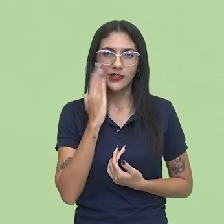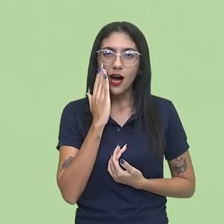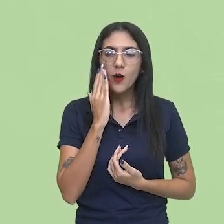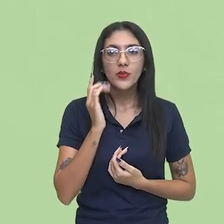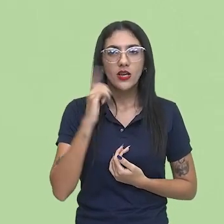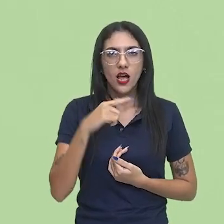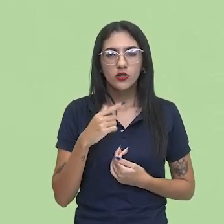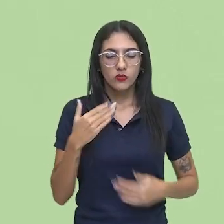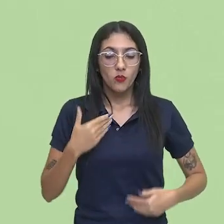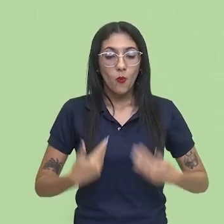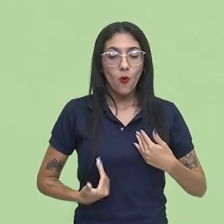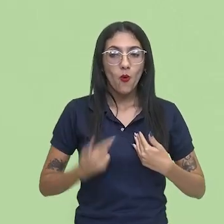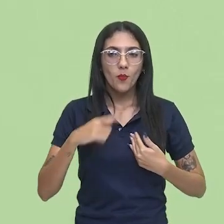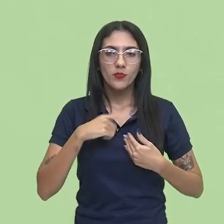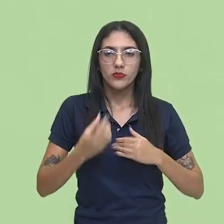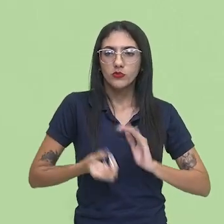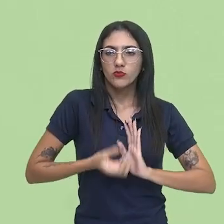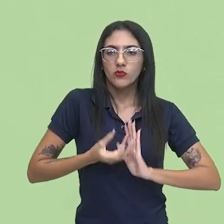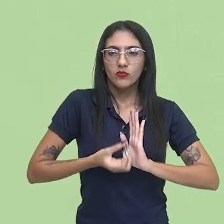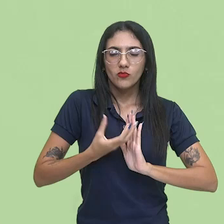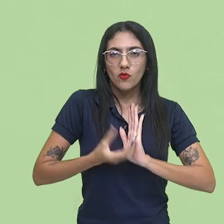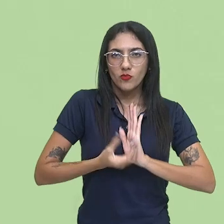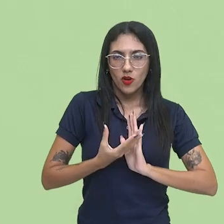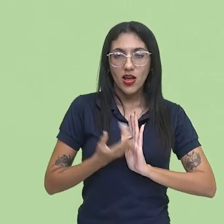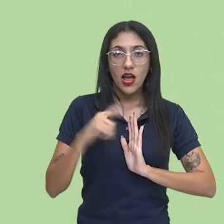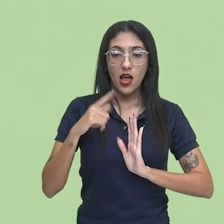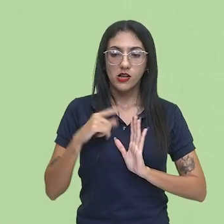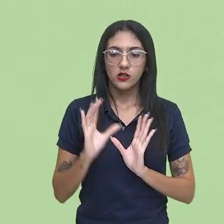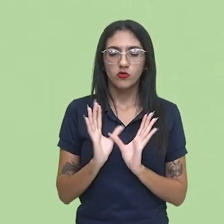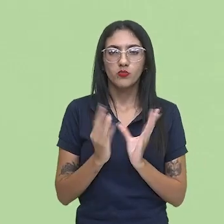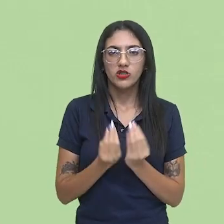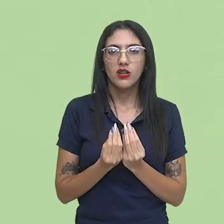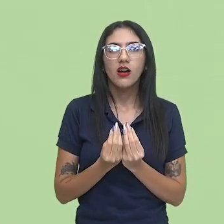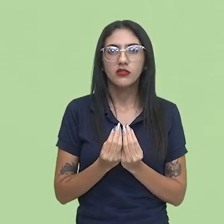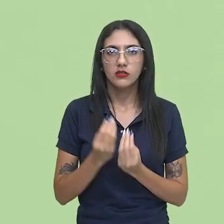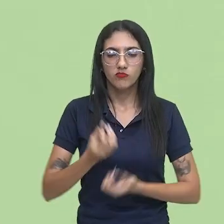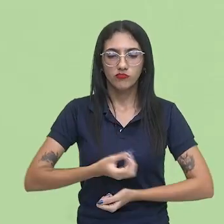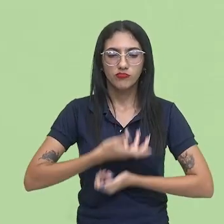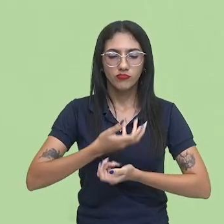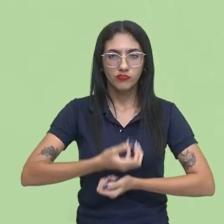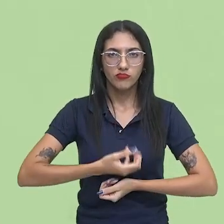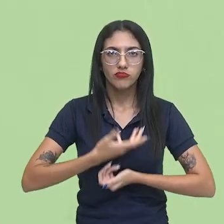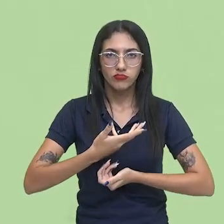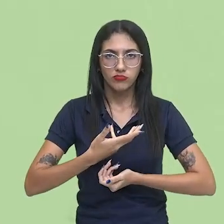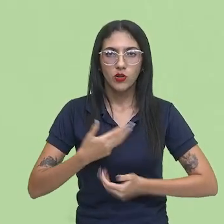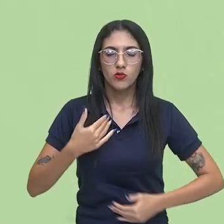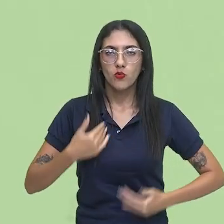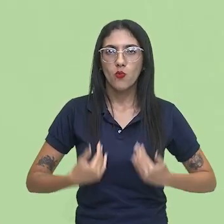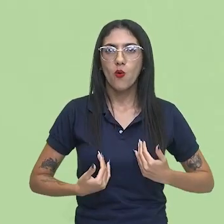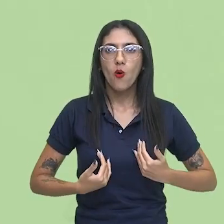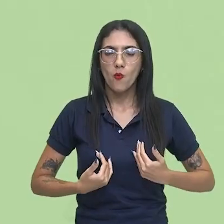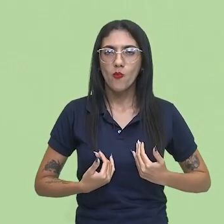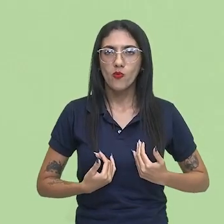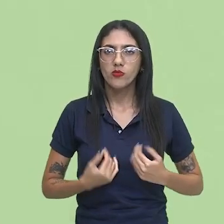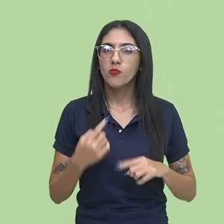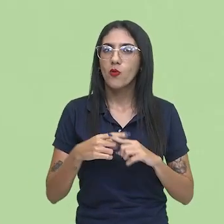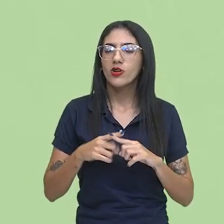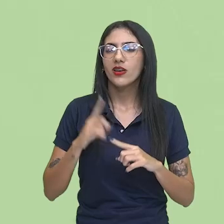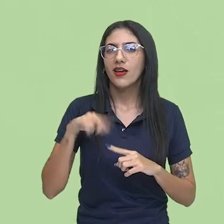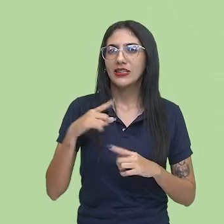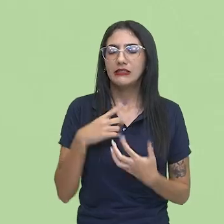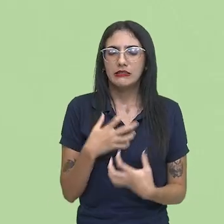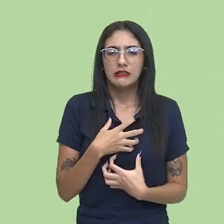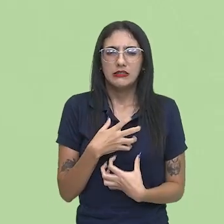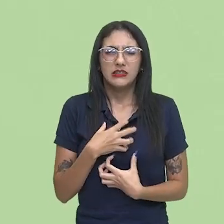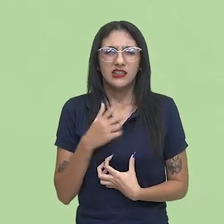produziu esse composto, né, que é o ácido lático, né, que ele vai ser liberado, por conta dessa resposta